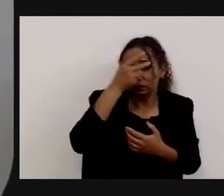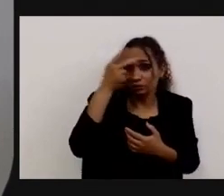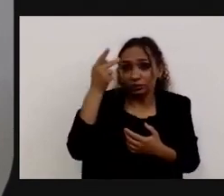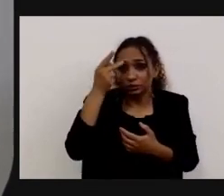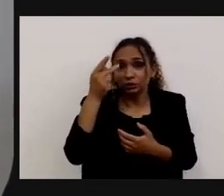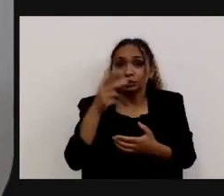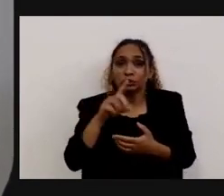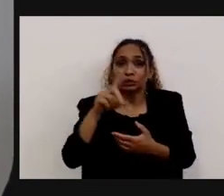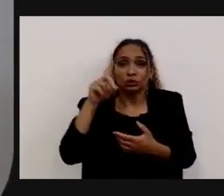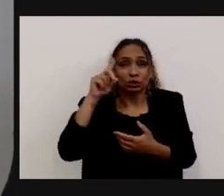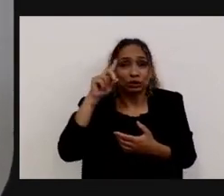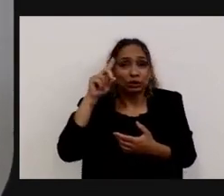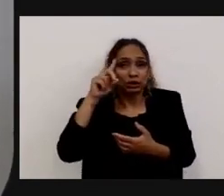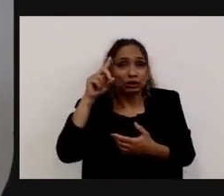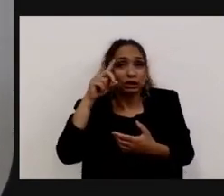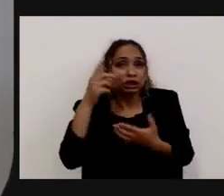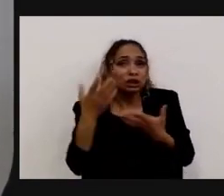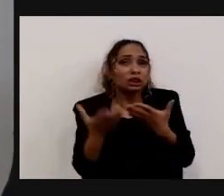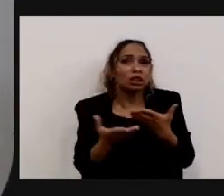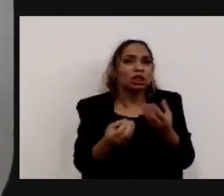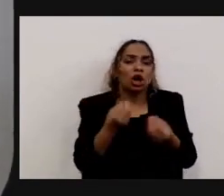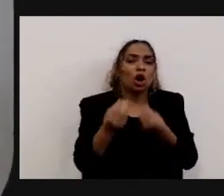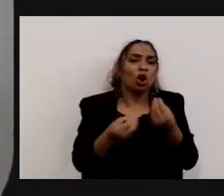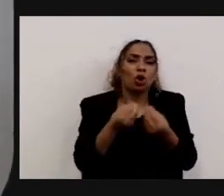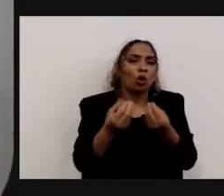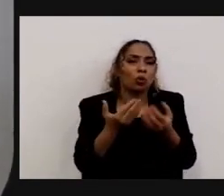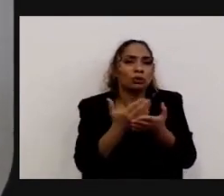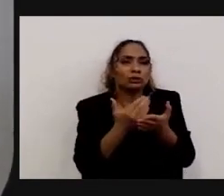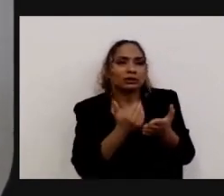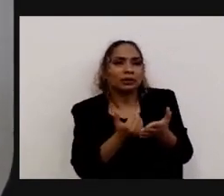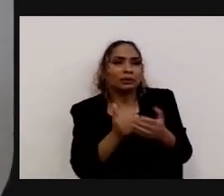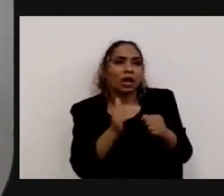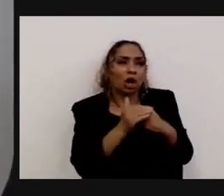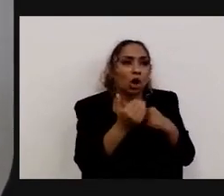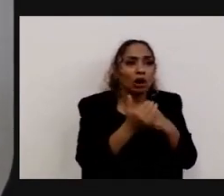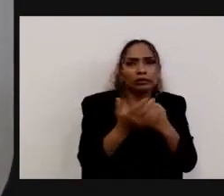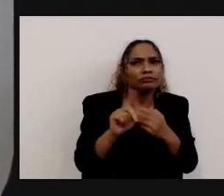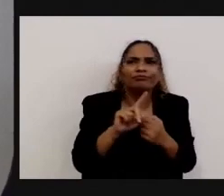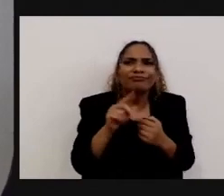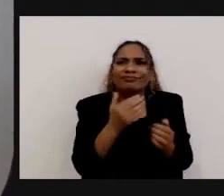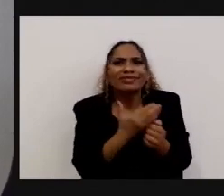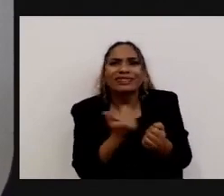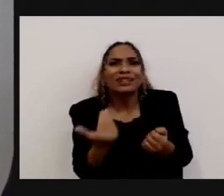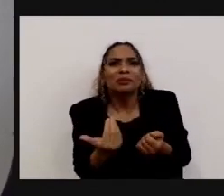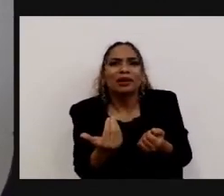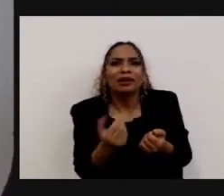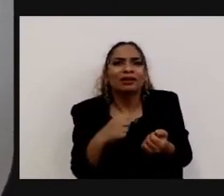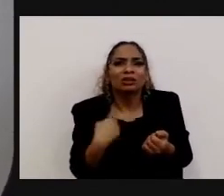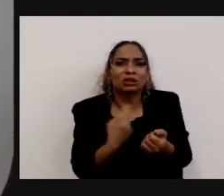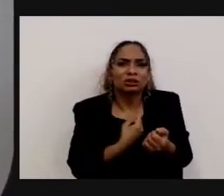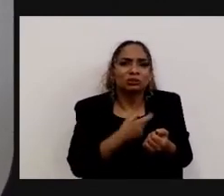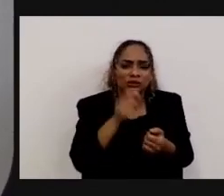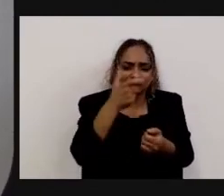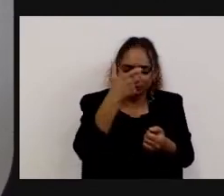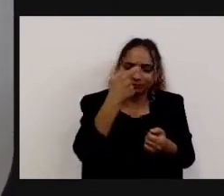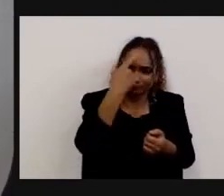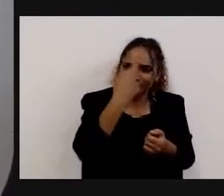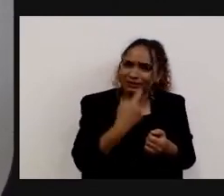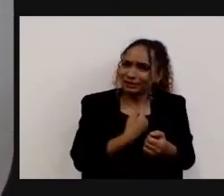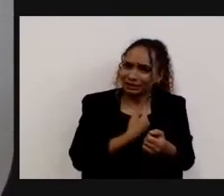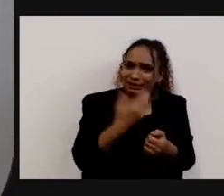dia a Diana até provocou falou assim ah como é que a gente separa afeto não separa né gente nós somos seres afetivos